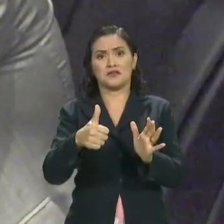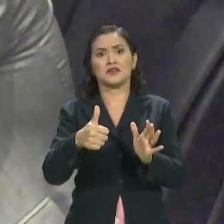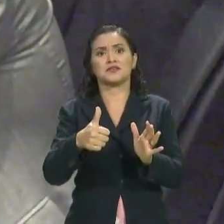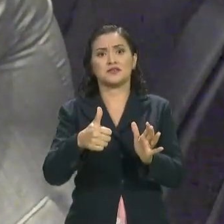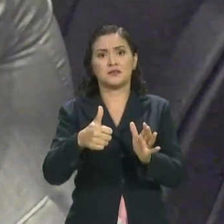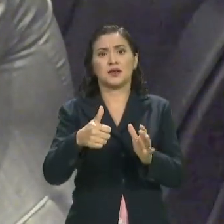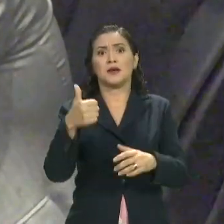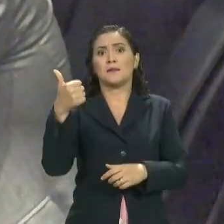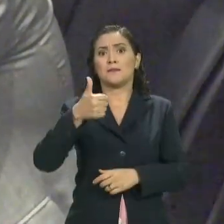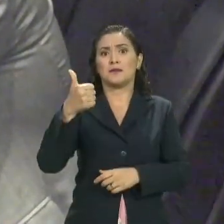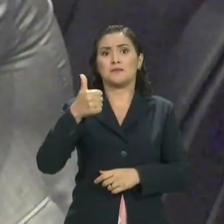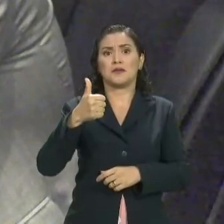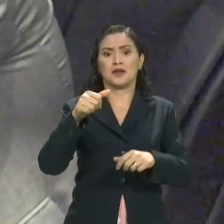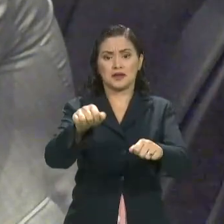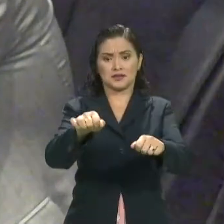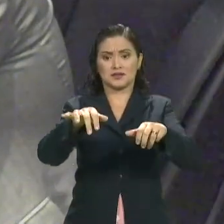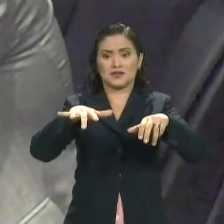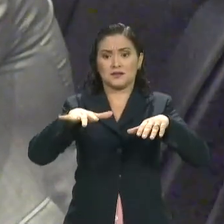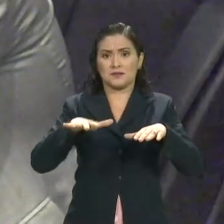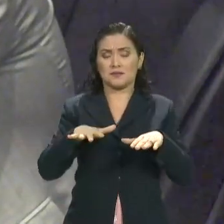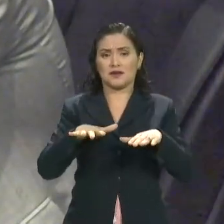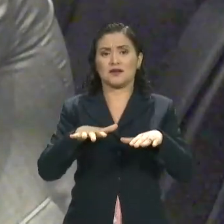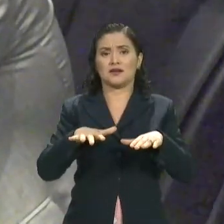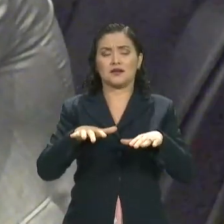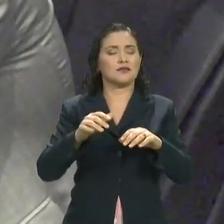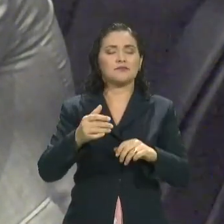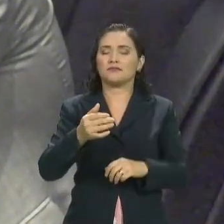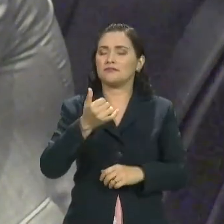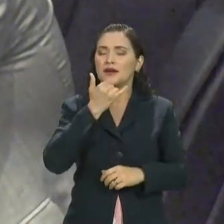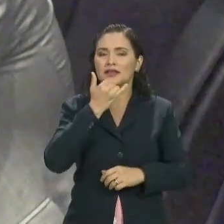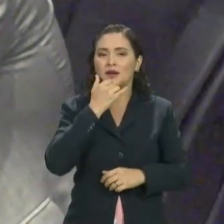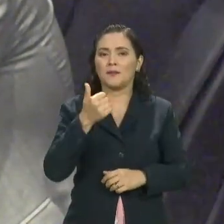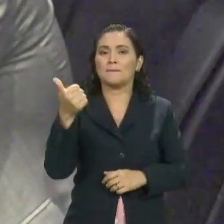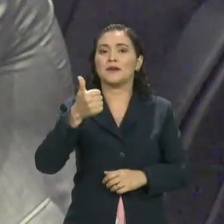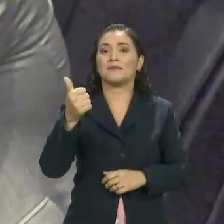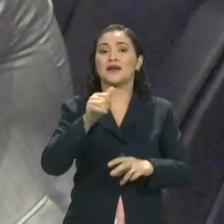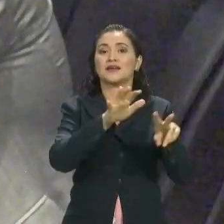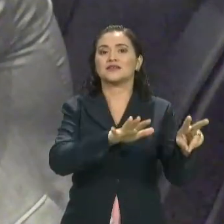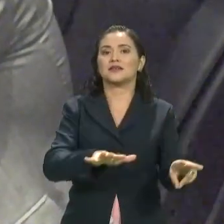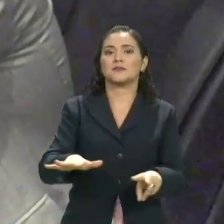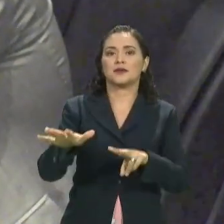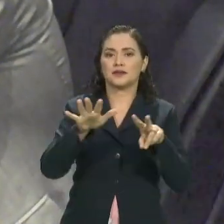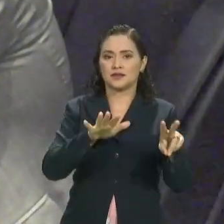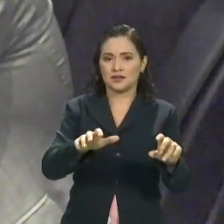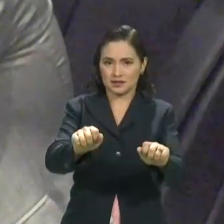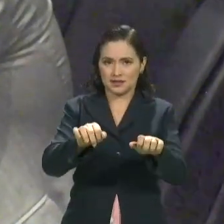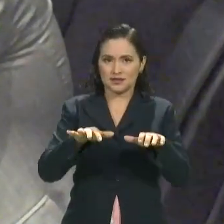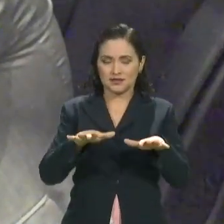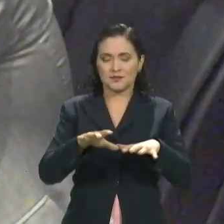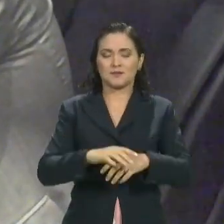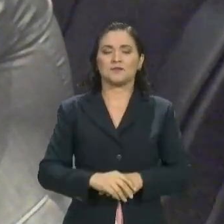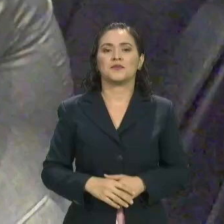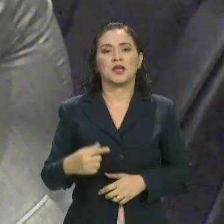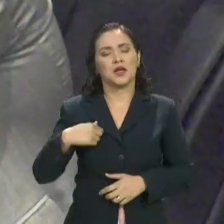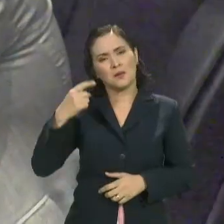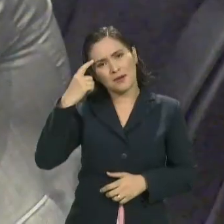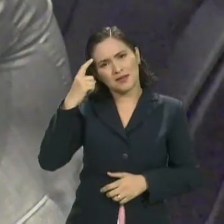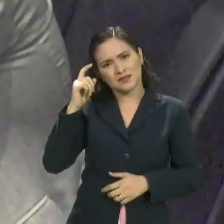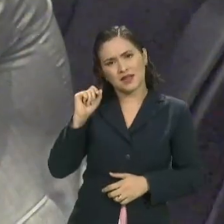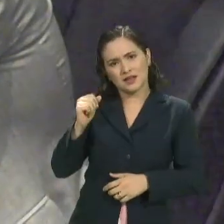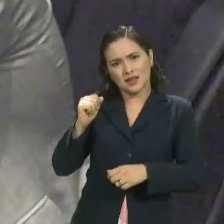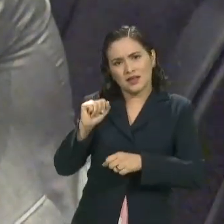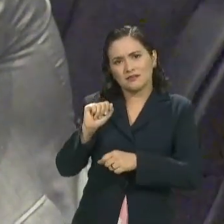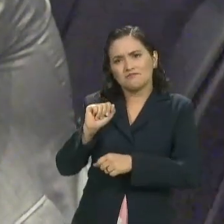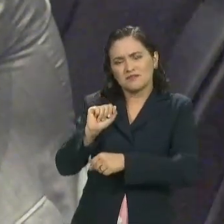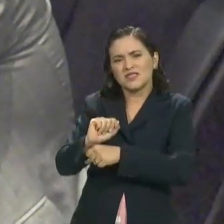sessão ordinária. Imaginei que pudesse demorar mais alguns dias. Mas, enfim,